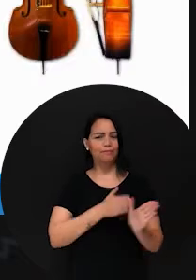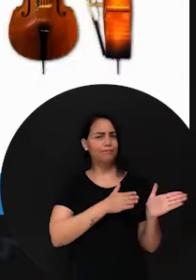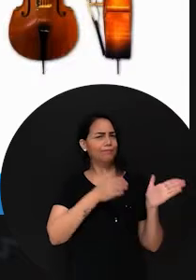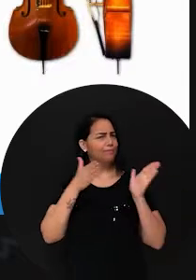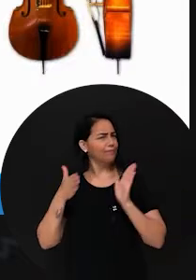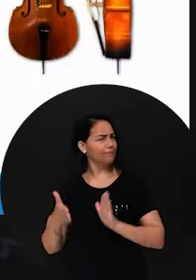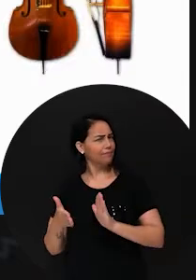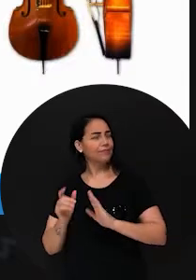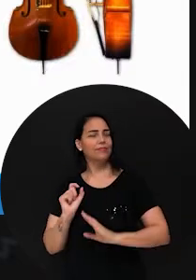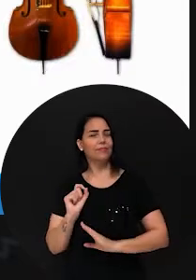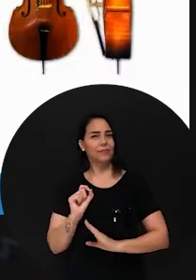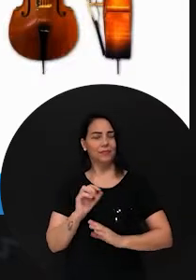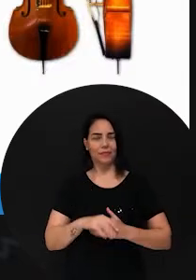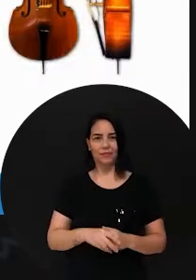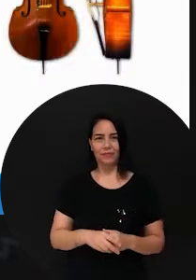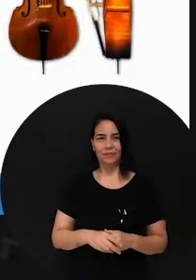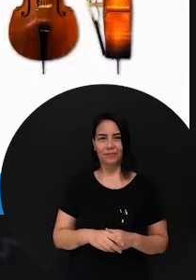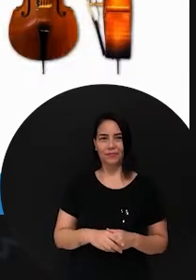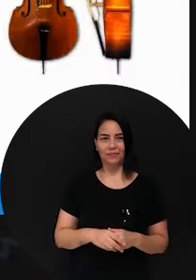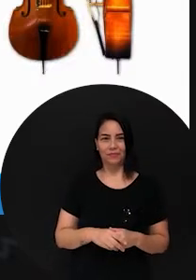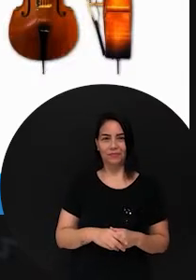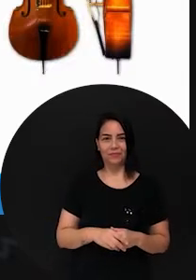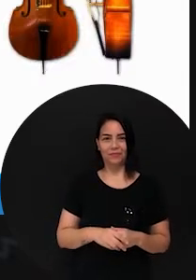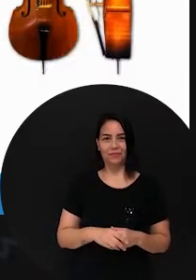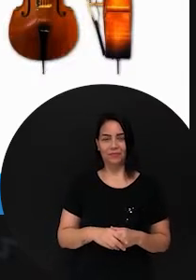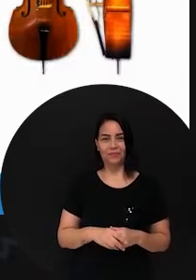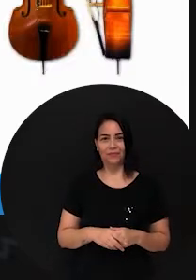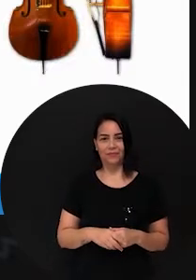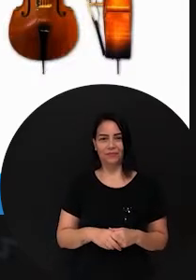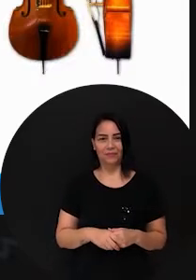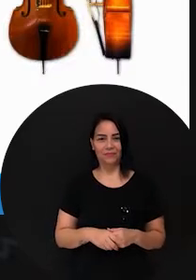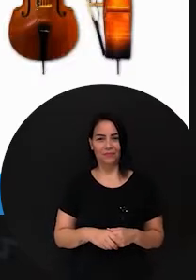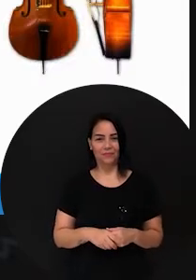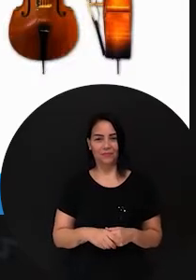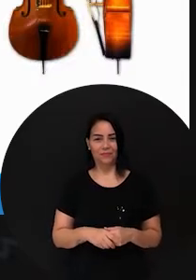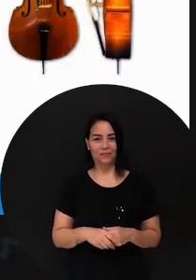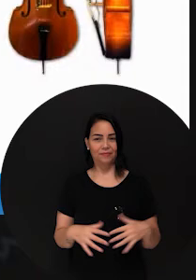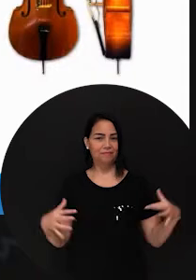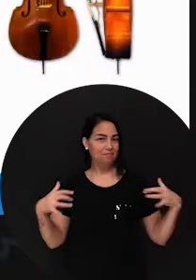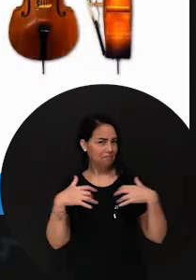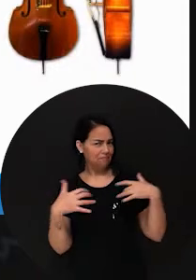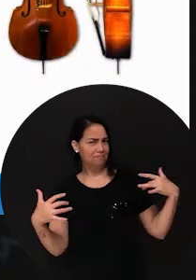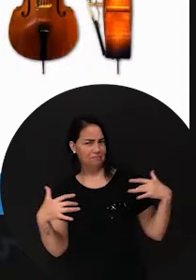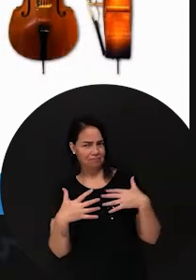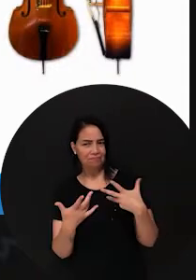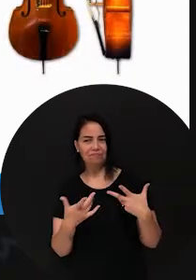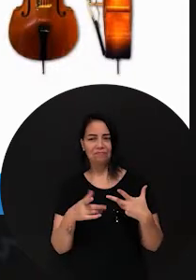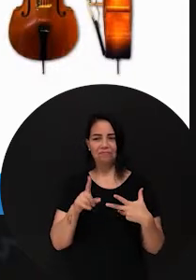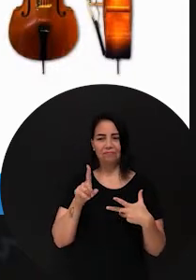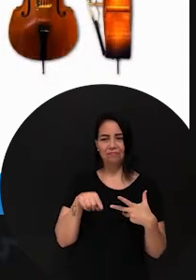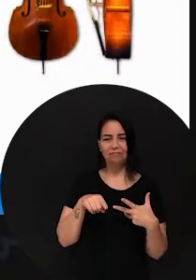aqui é o instrumento do nosso colega Samuca. Sanfona, né? Sanfona. Baixo elétrico.